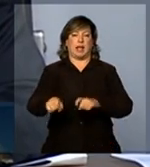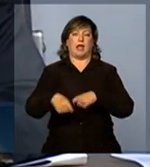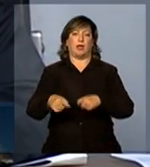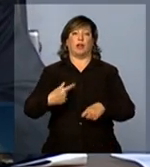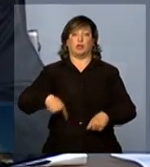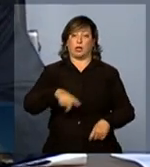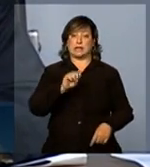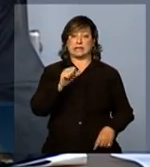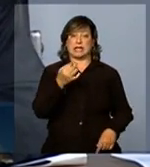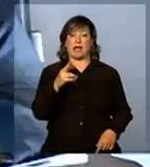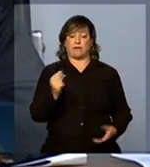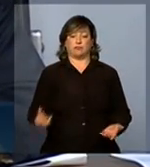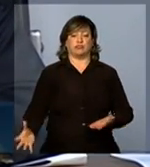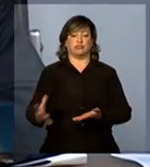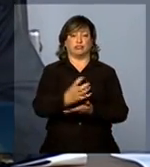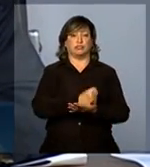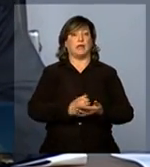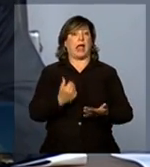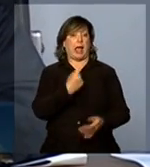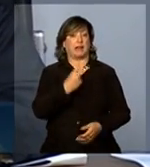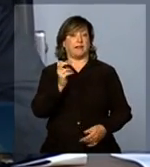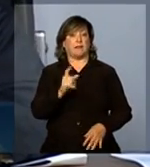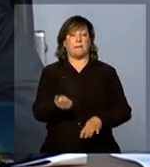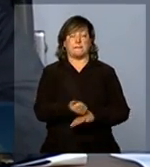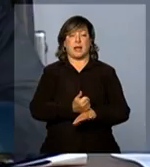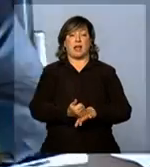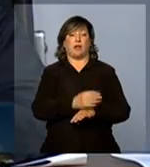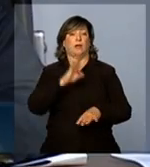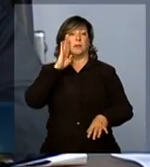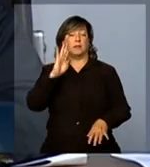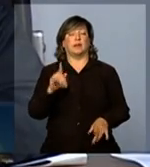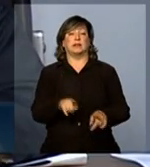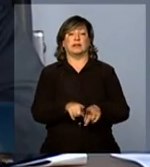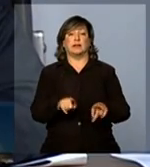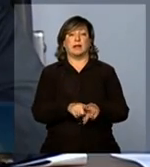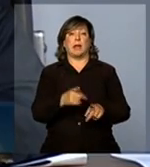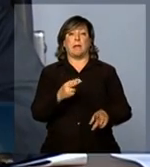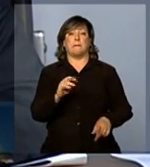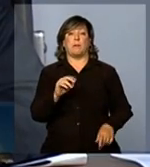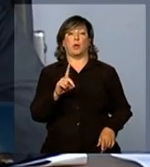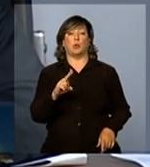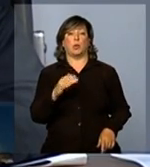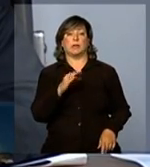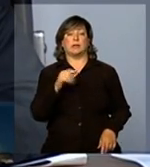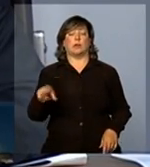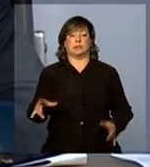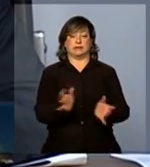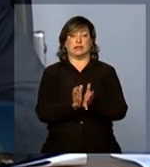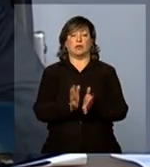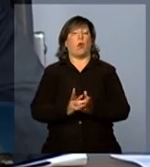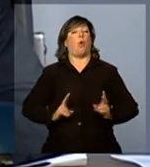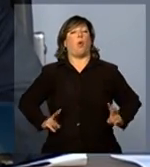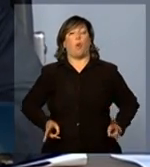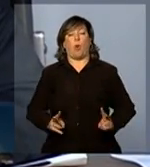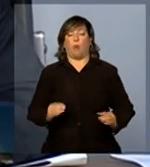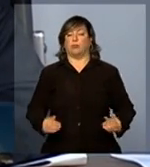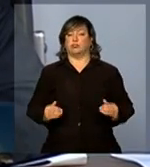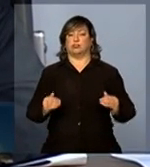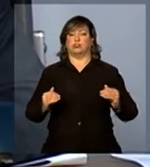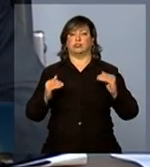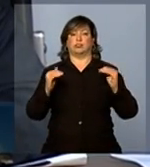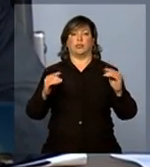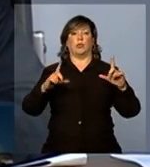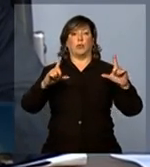vez melhores e fundamental. A produtividade do setor continua subindo, reduzindo o